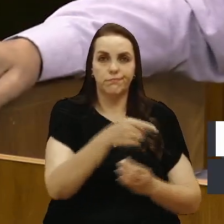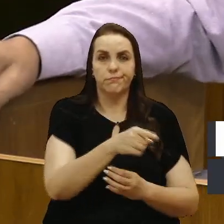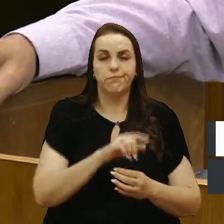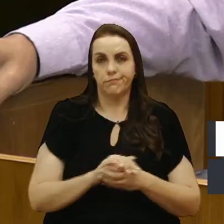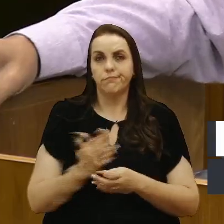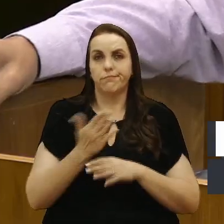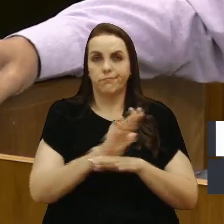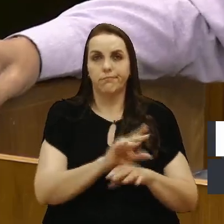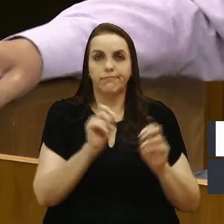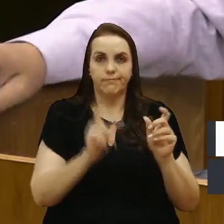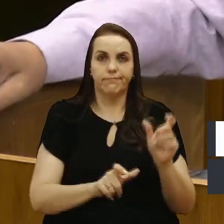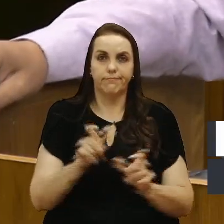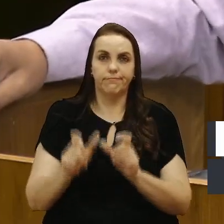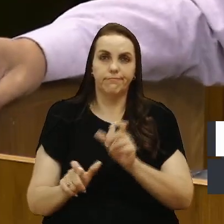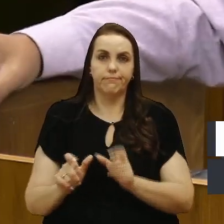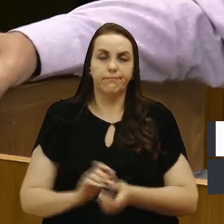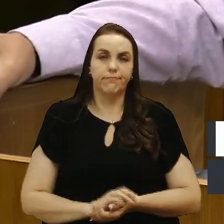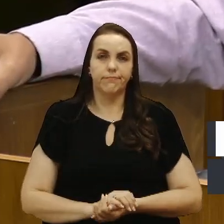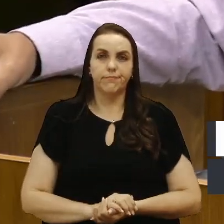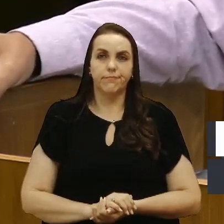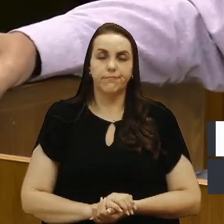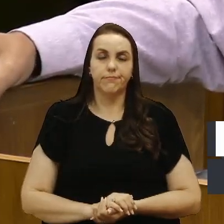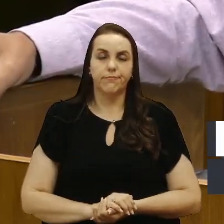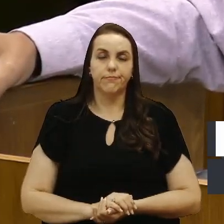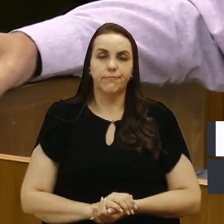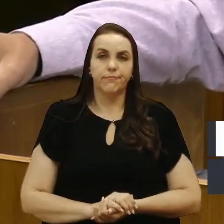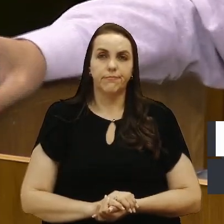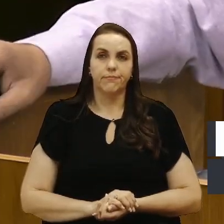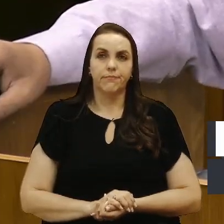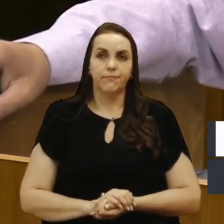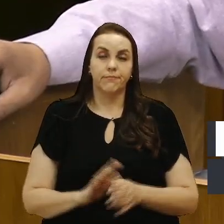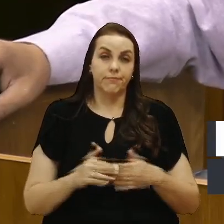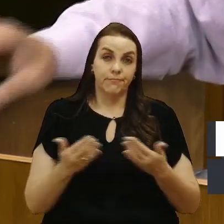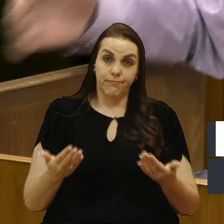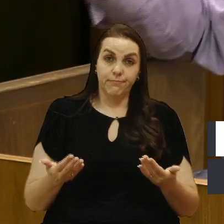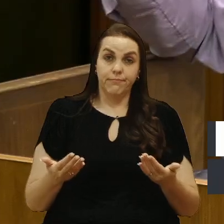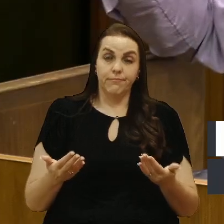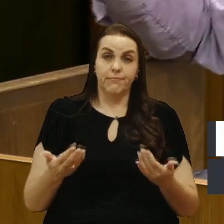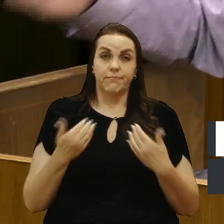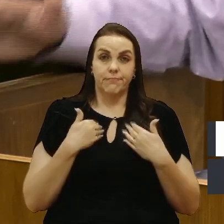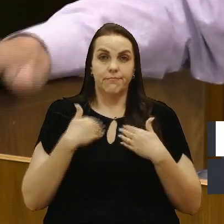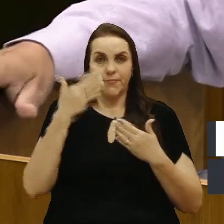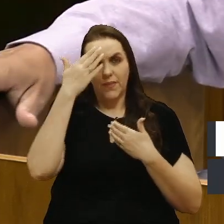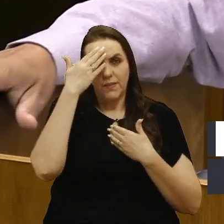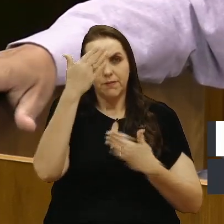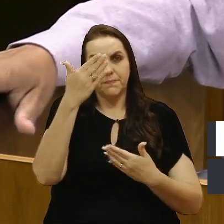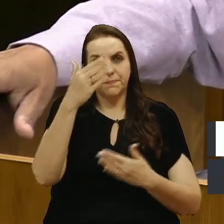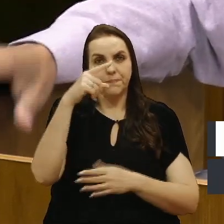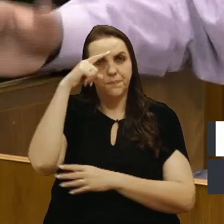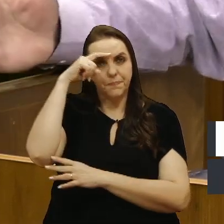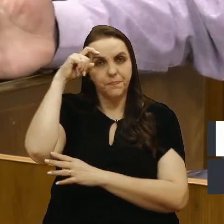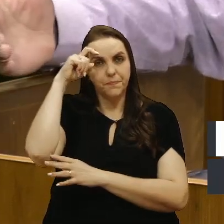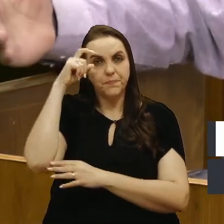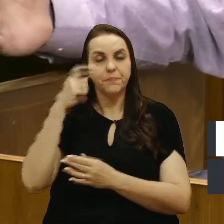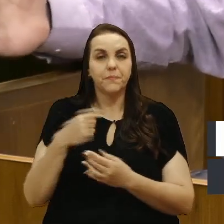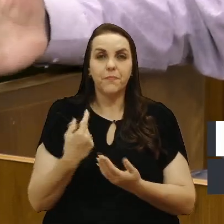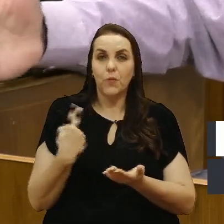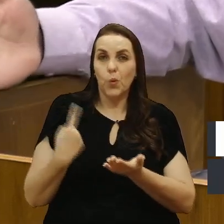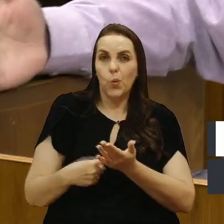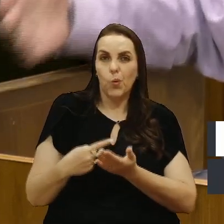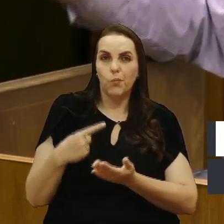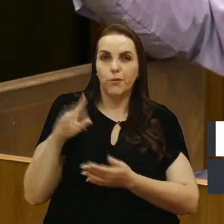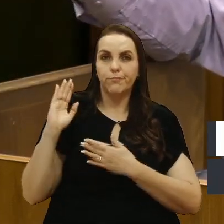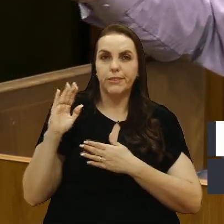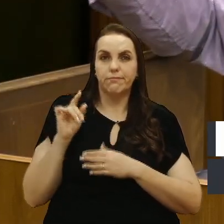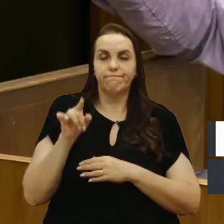essas pessoas. Então... deixo aqui o meu agradecimento ao Lucas, né, e o comprometimento que ele